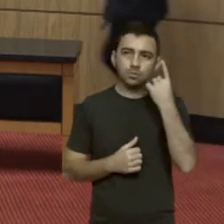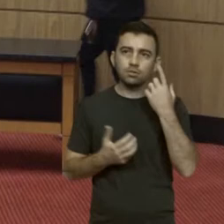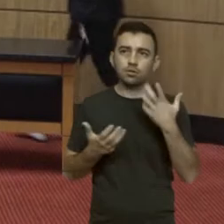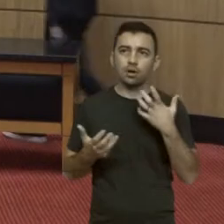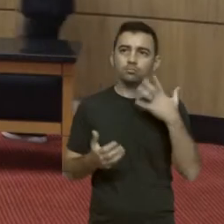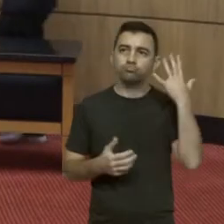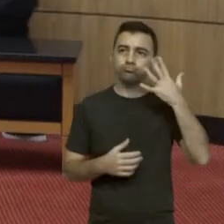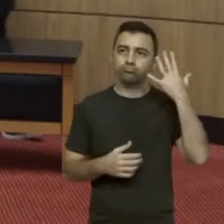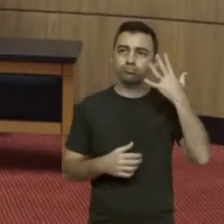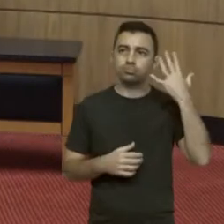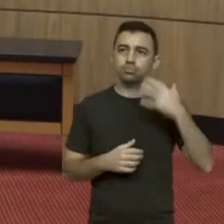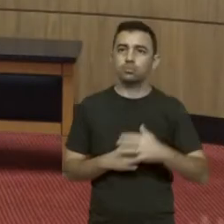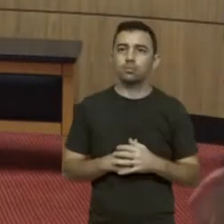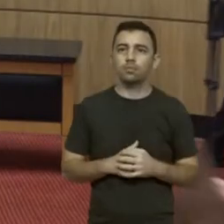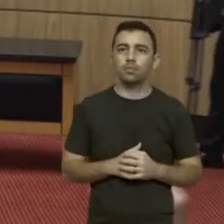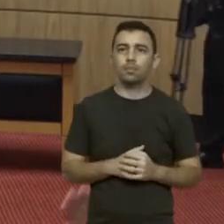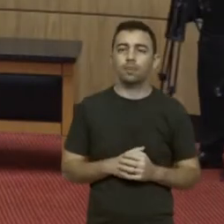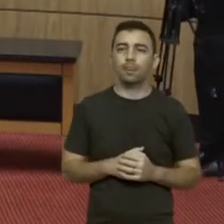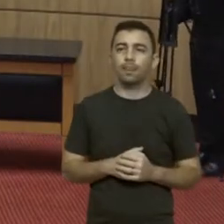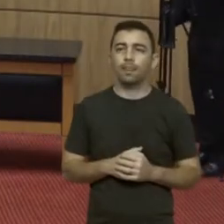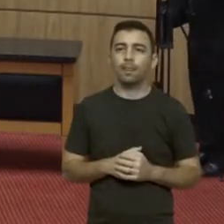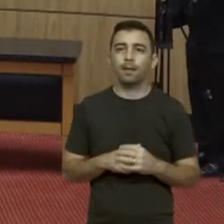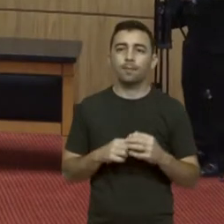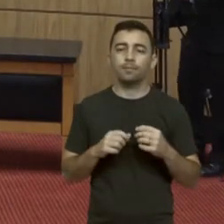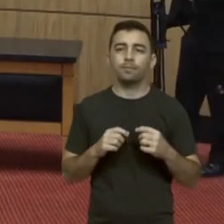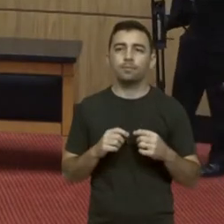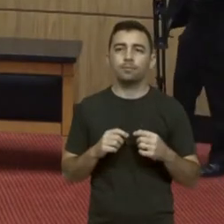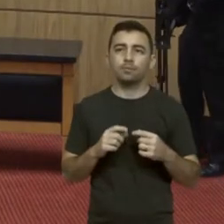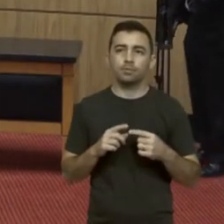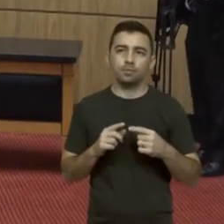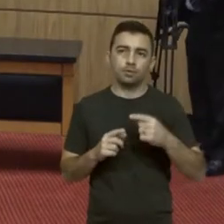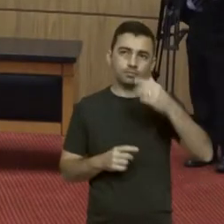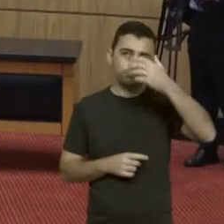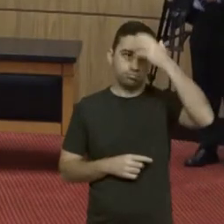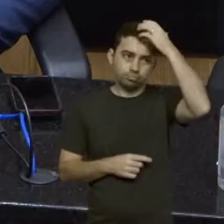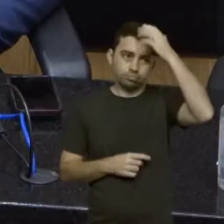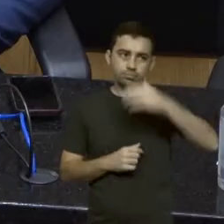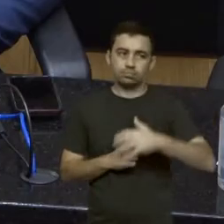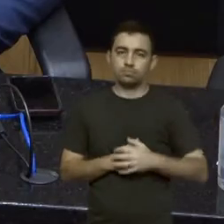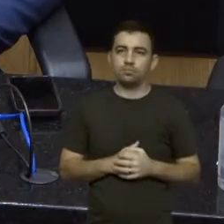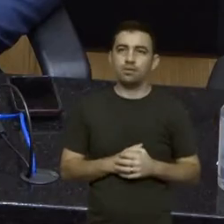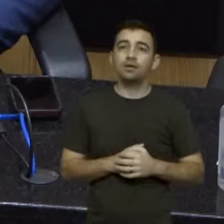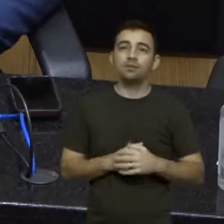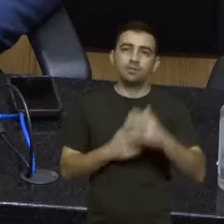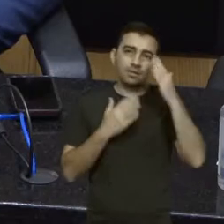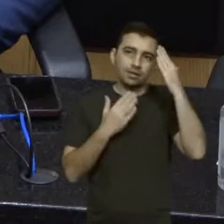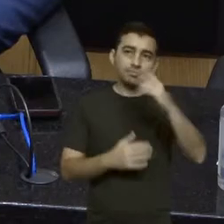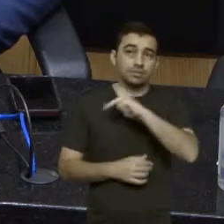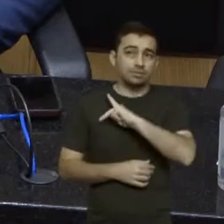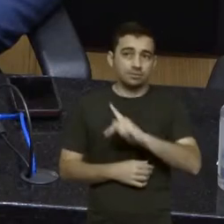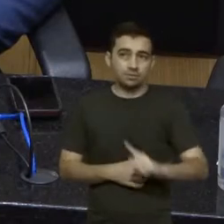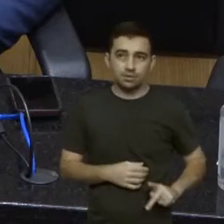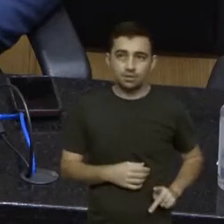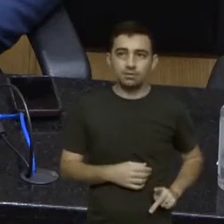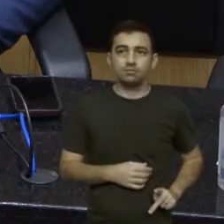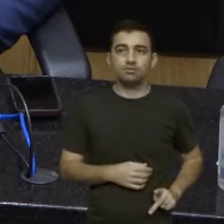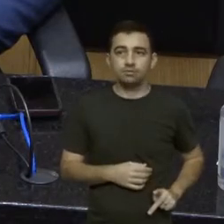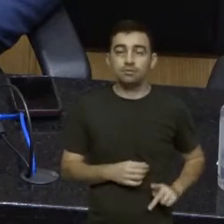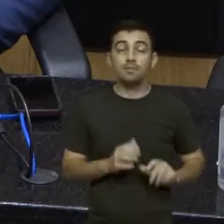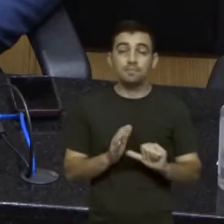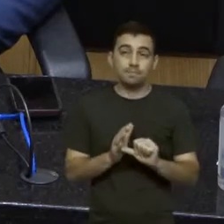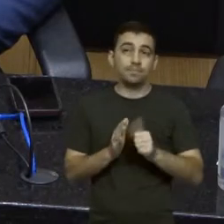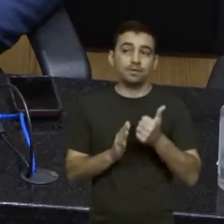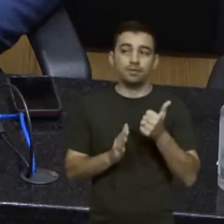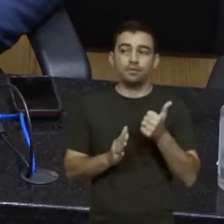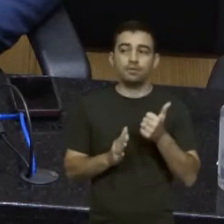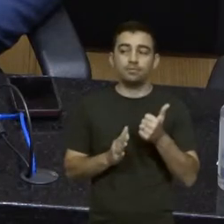manifestar. Primeiro deputado, coronel Onir Mocelin. Obrigado, presidente. Vicentini, primeiramente, dar